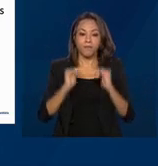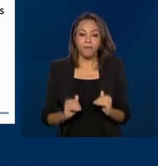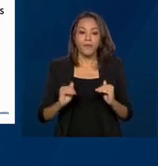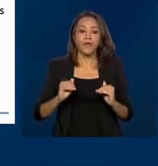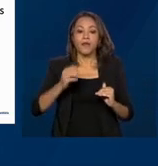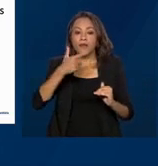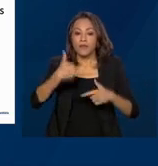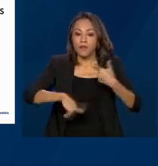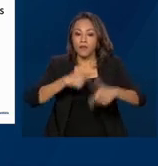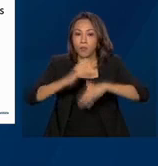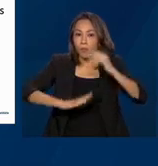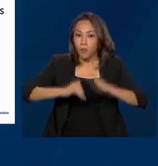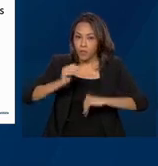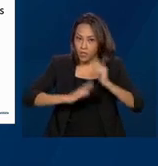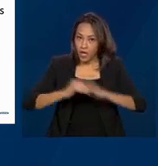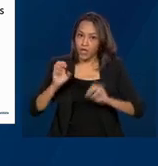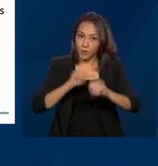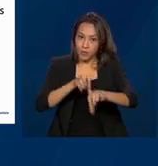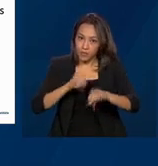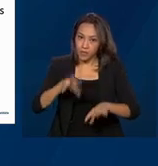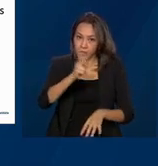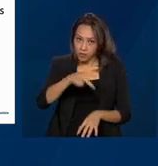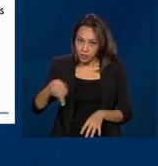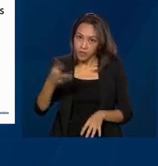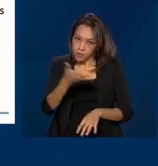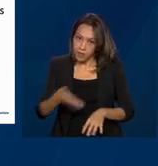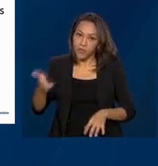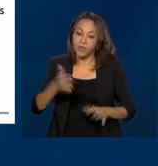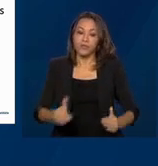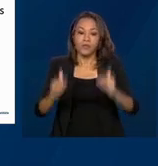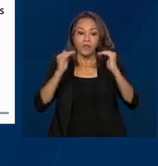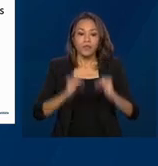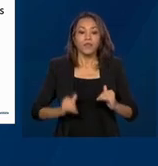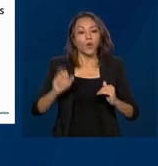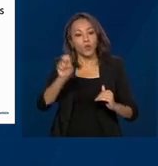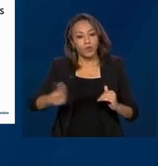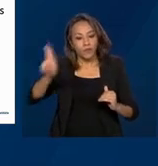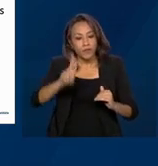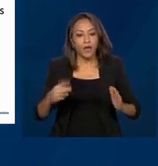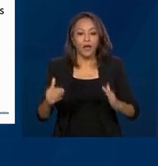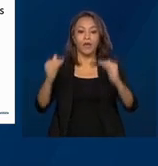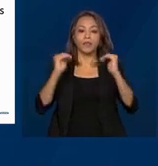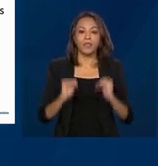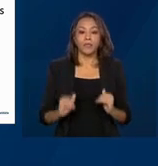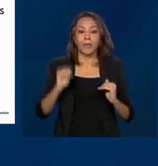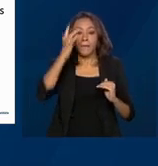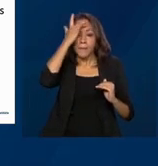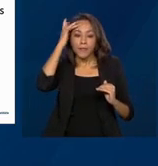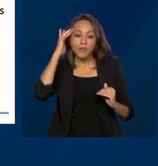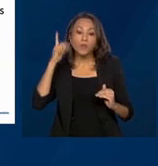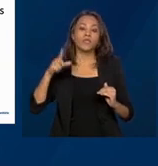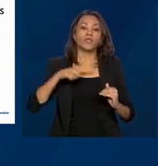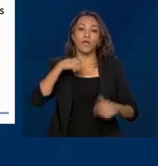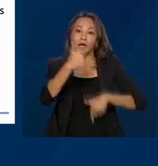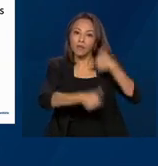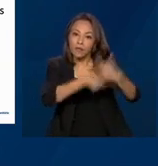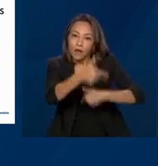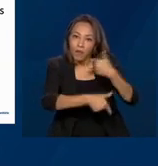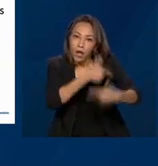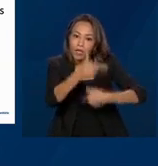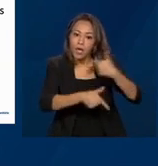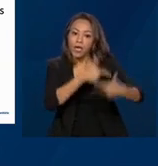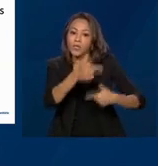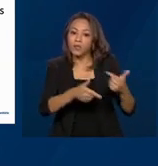trabalhadores da educação, profissionais de nível básico ou superior, pessoas que estão envolvidas no processo de produção e desenvolvimento